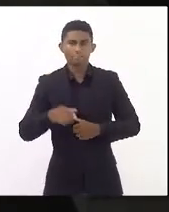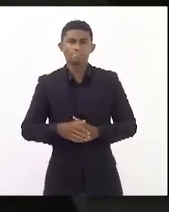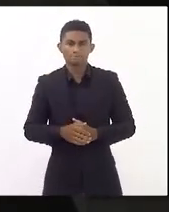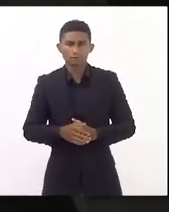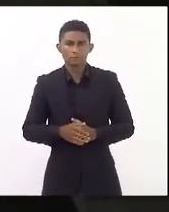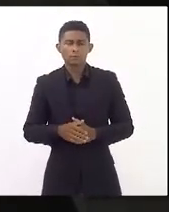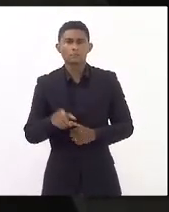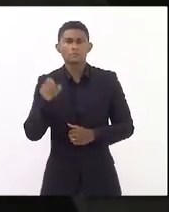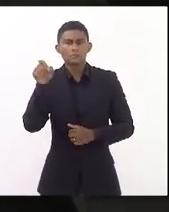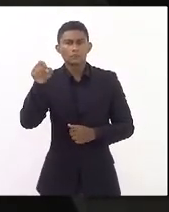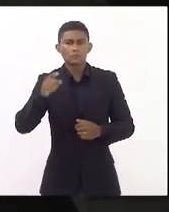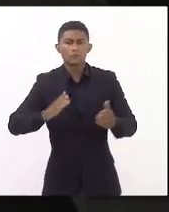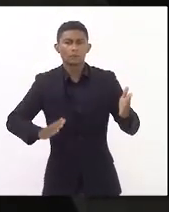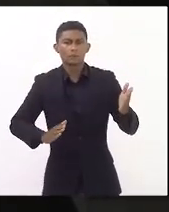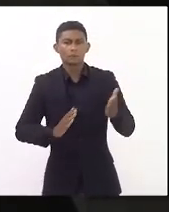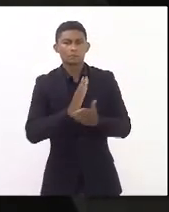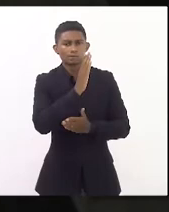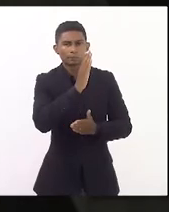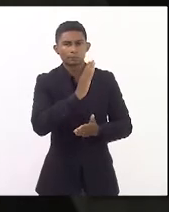sancionou